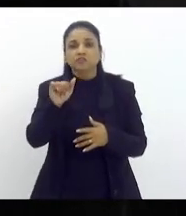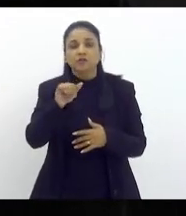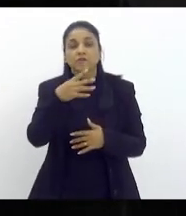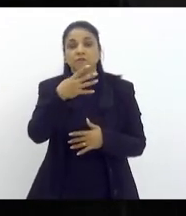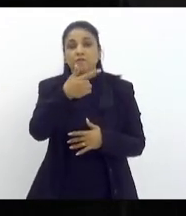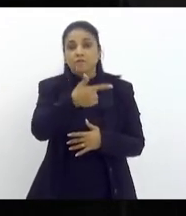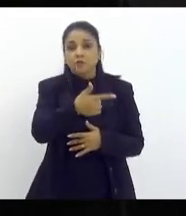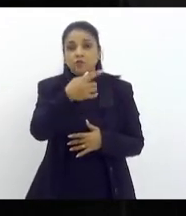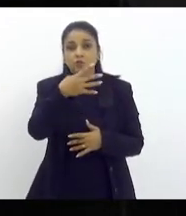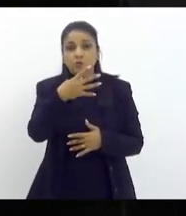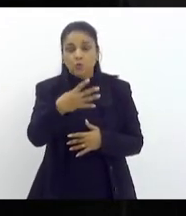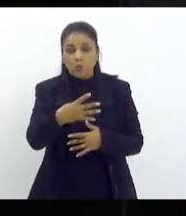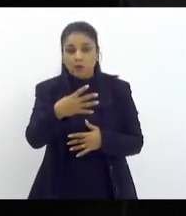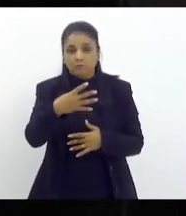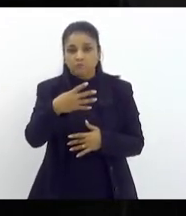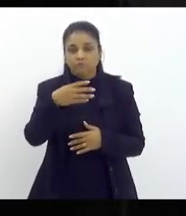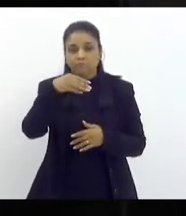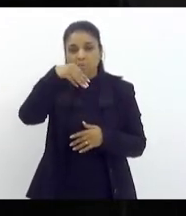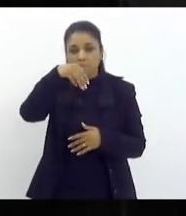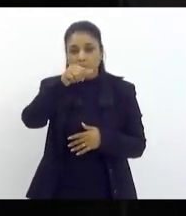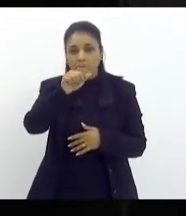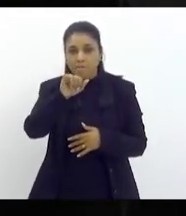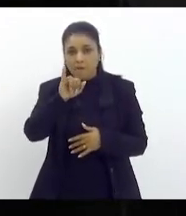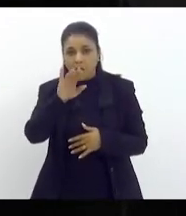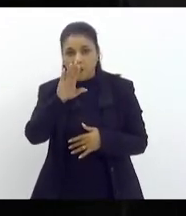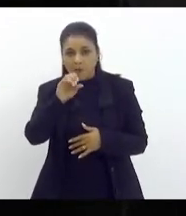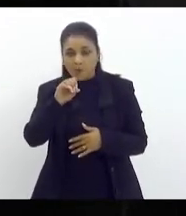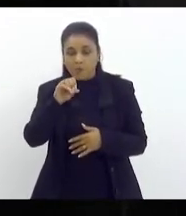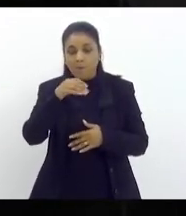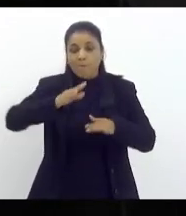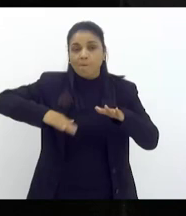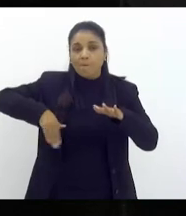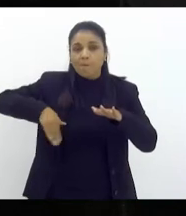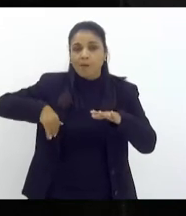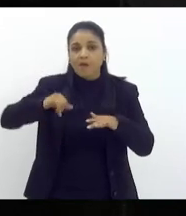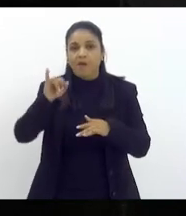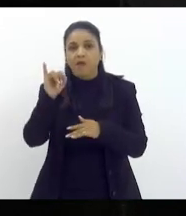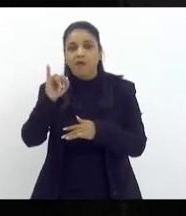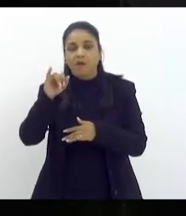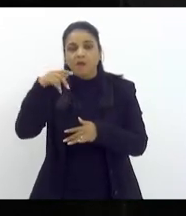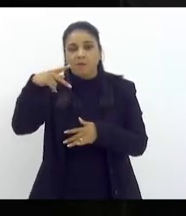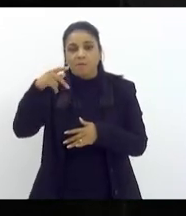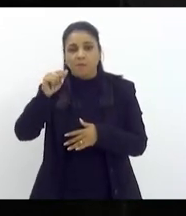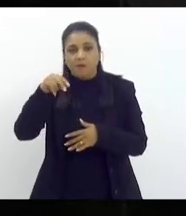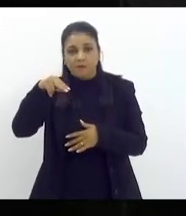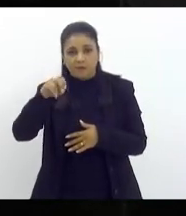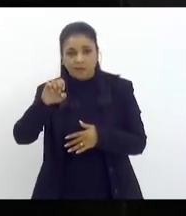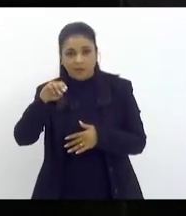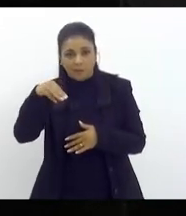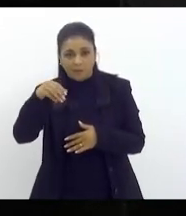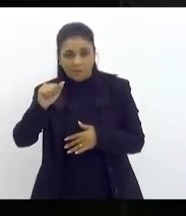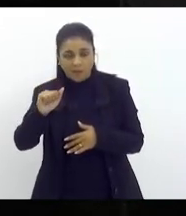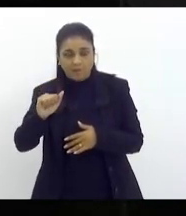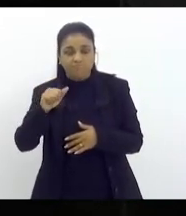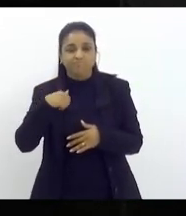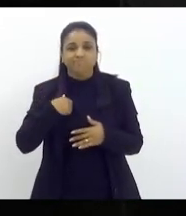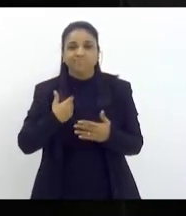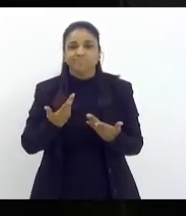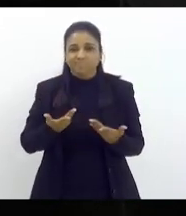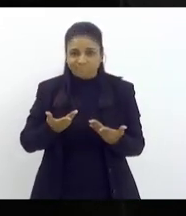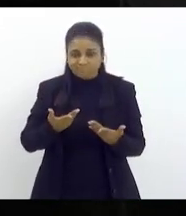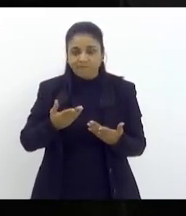Praia de Ipanema em frente ao posto número 8 eram jovem humanista produtor de cinema